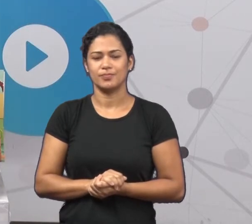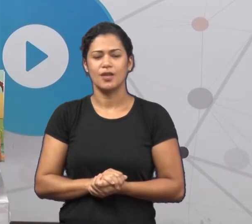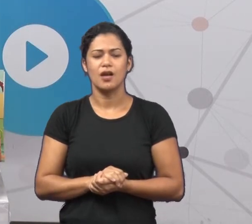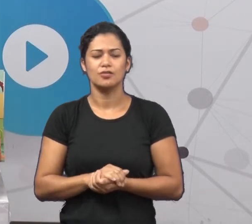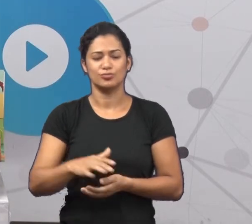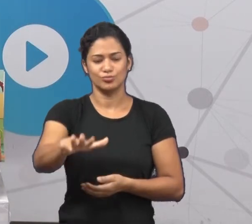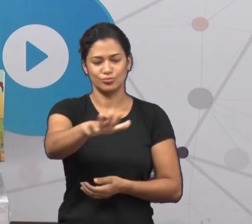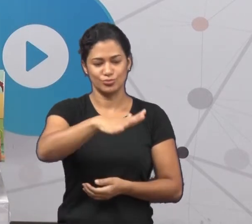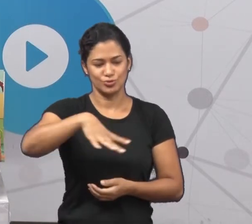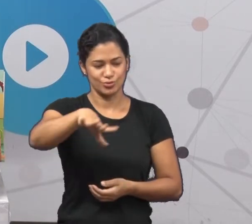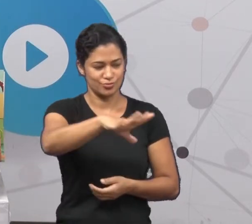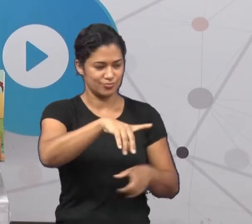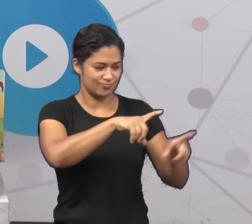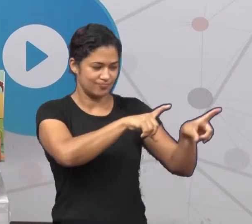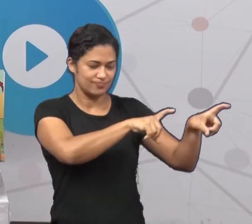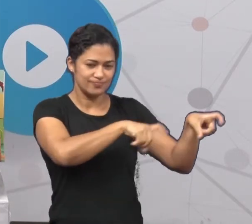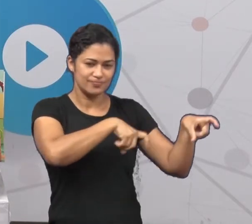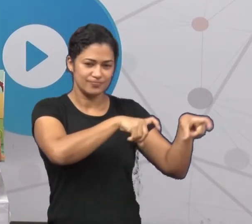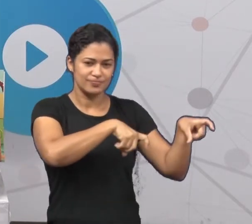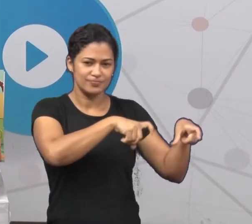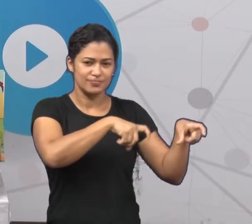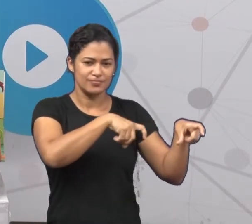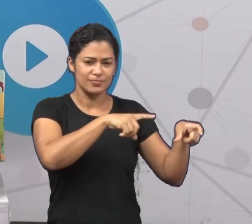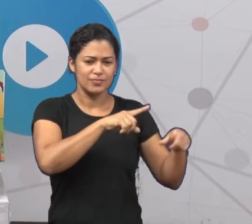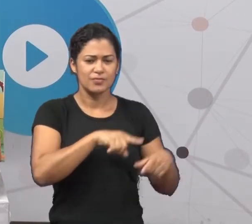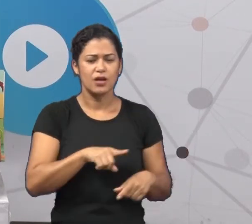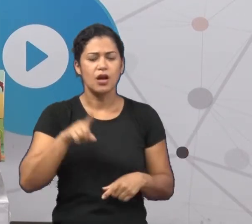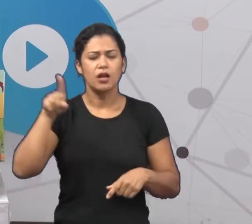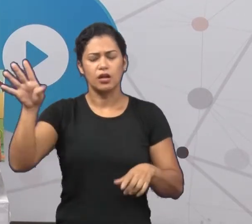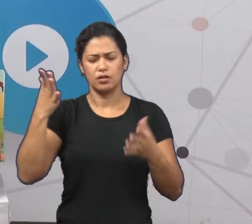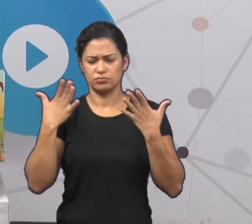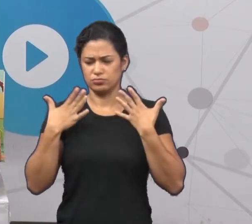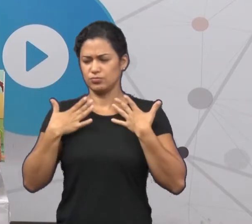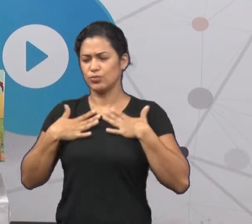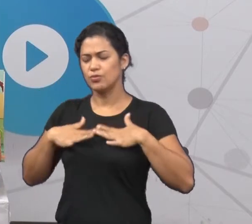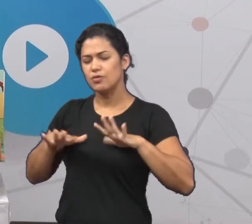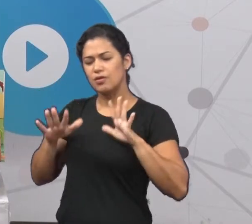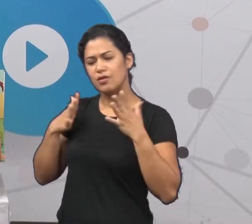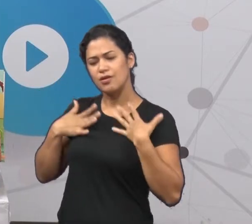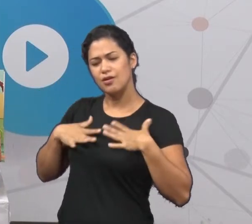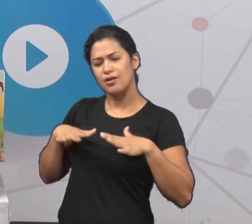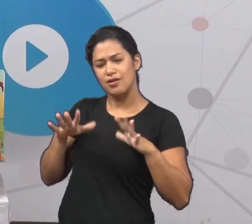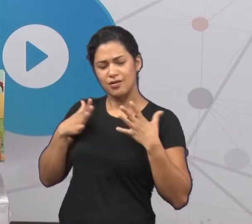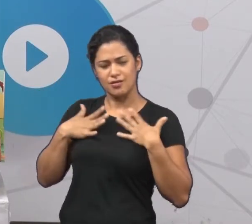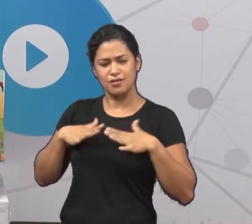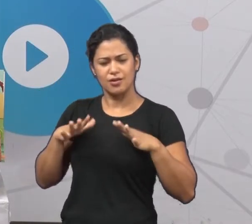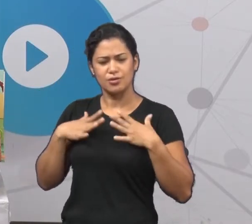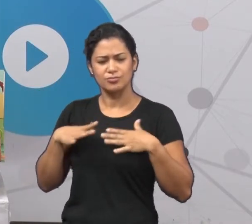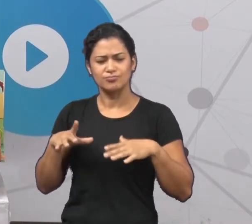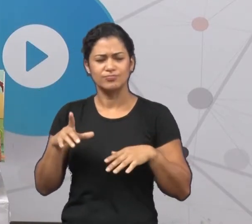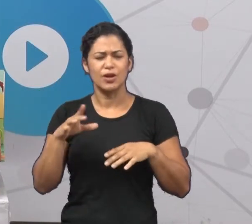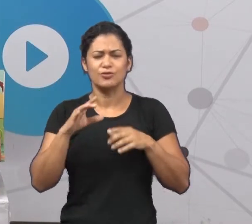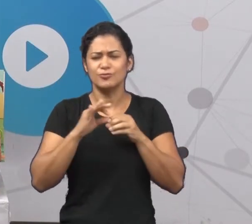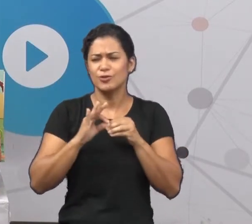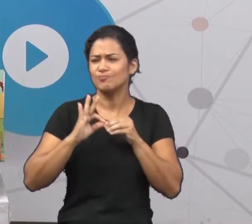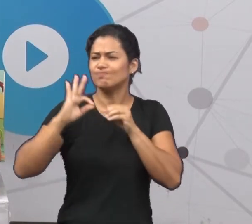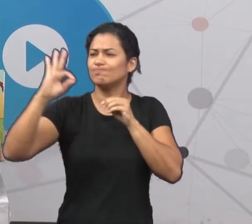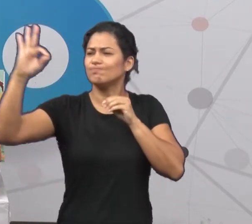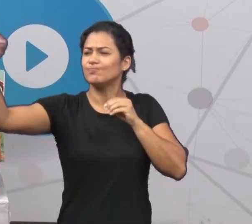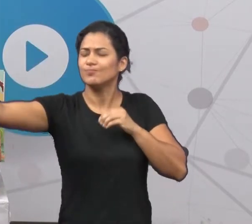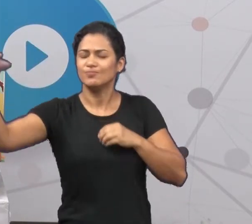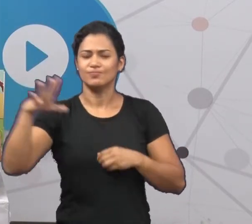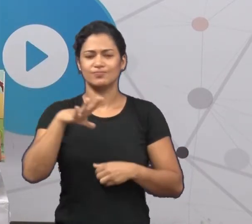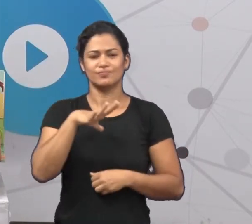Na zona rural, que é o campo, lá é mais tranquilo. São aquelas regiões que ficam bem afastadas da